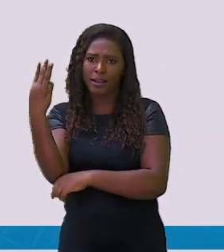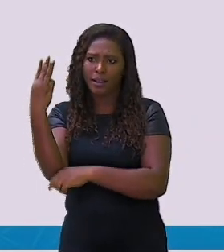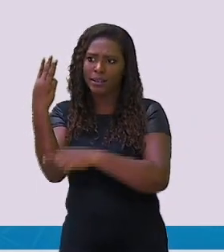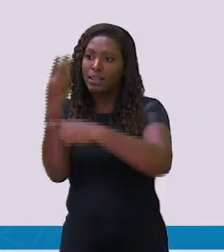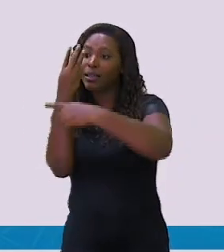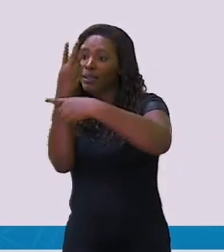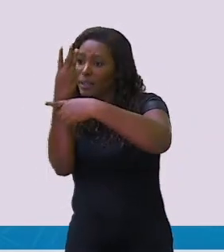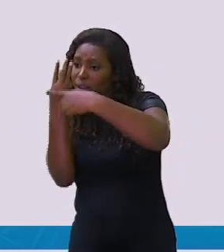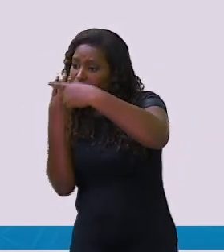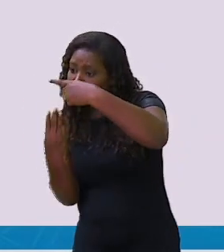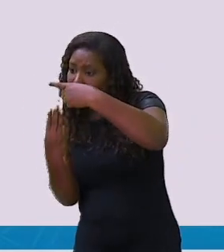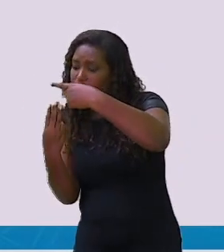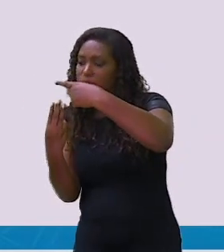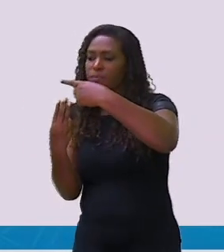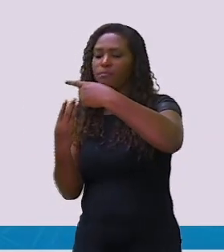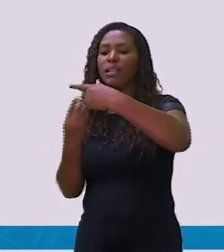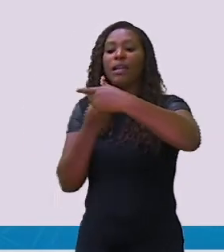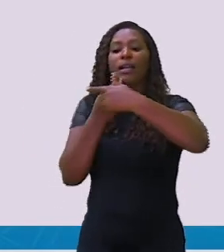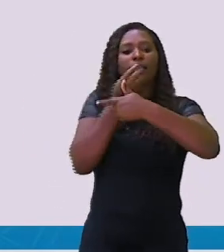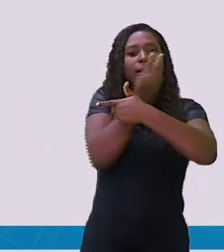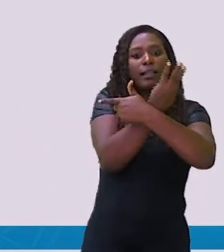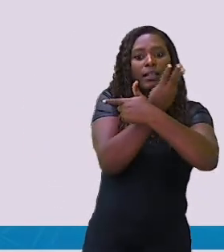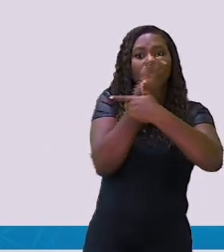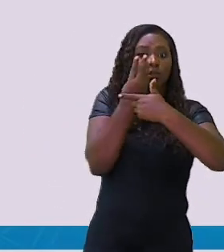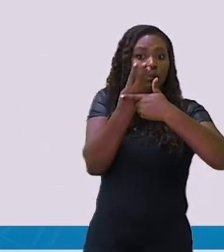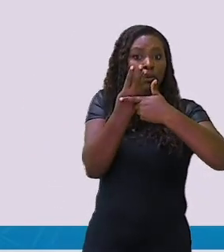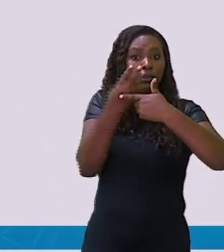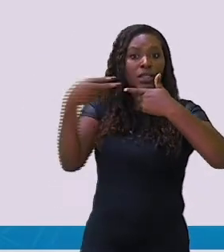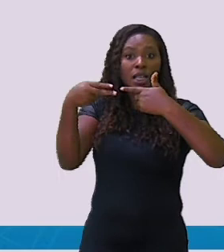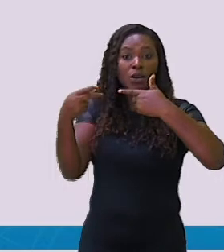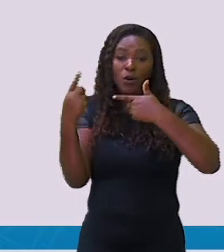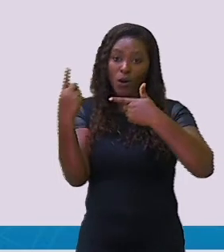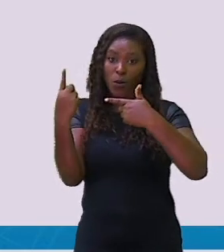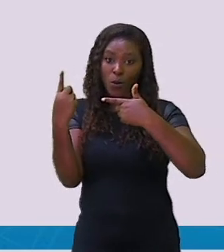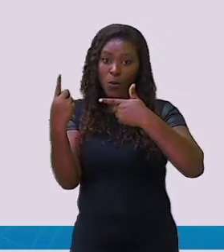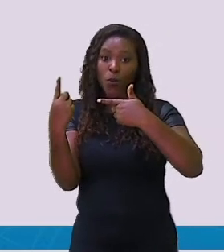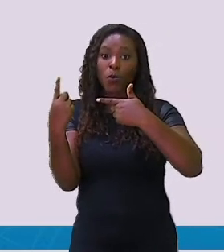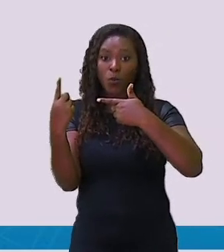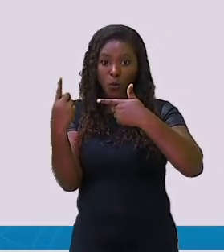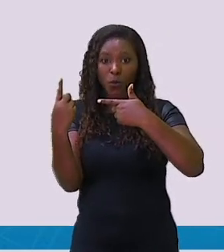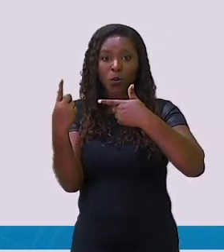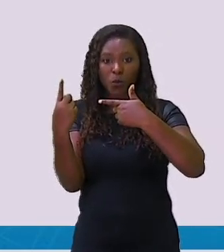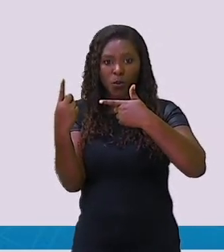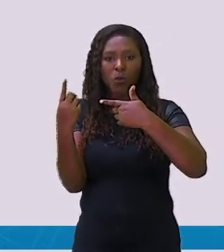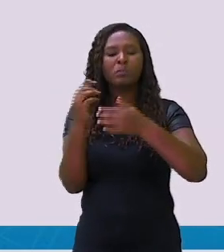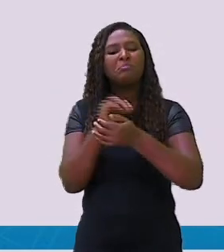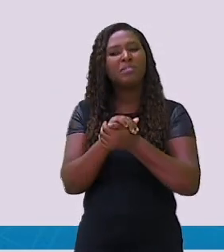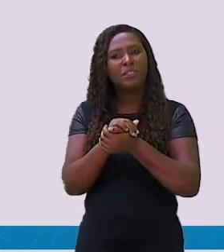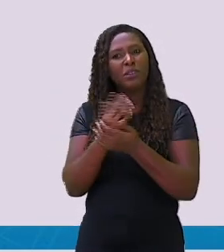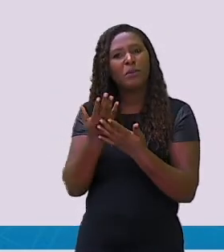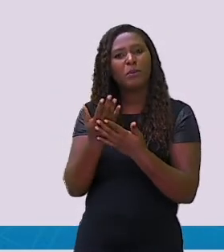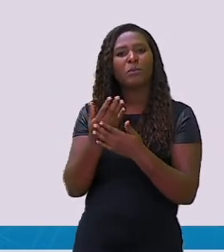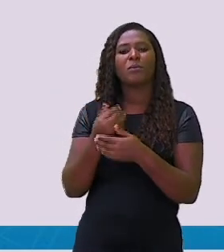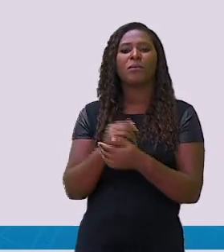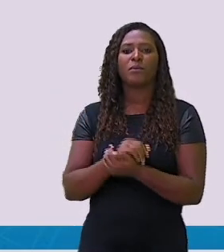= um novamente aqui ó três terços é igual a um inteiro